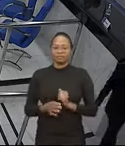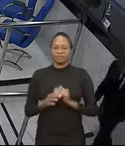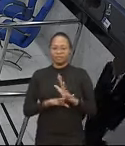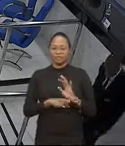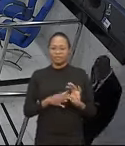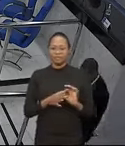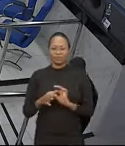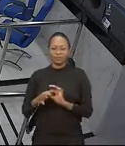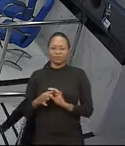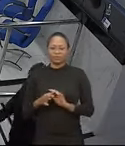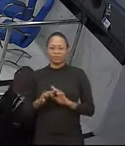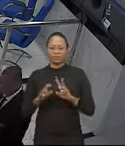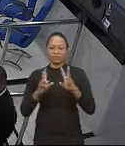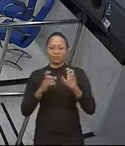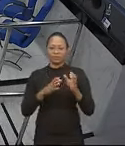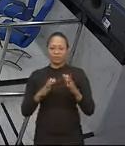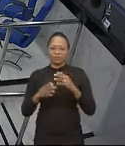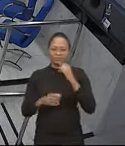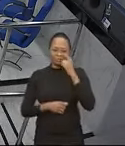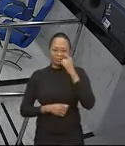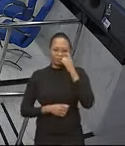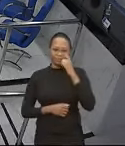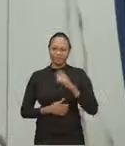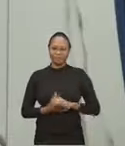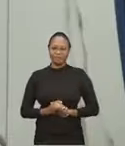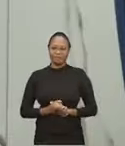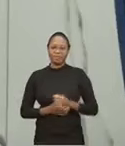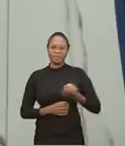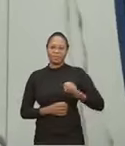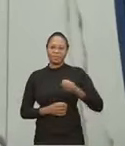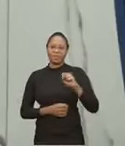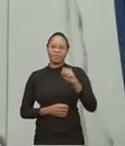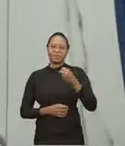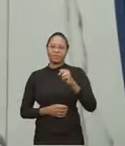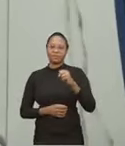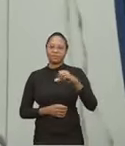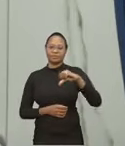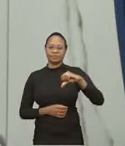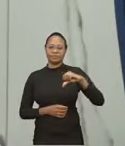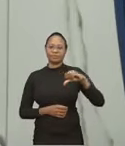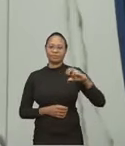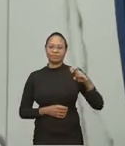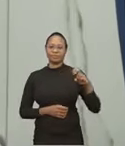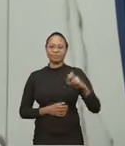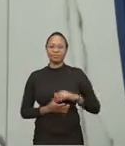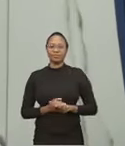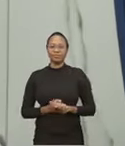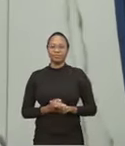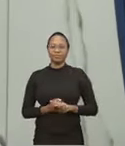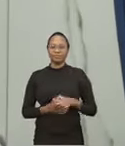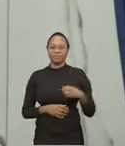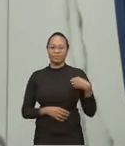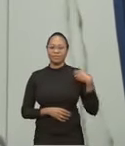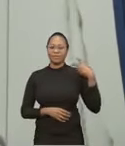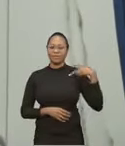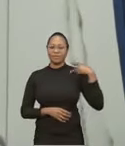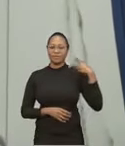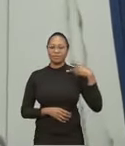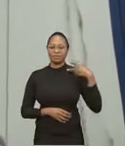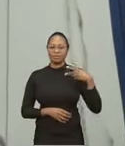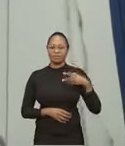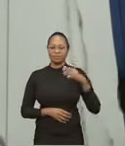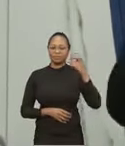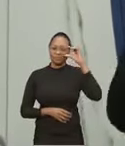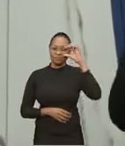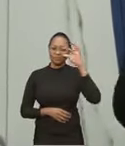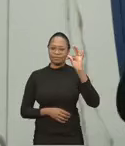por unanimidade. Próxima matéria. Senhor presidente, indicação de número 896/2023, de autoria do vereador Tagnes Cerqueira, PT, indica o